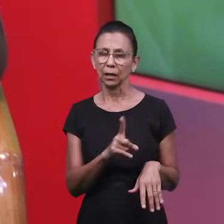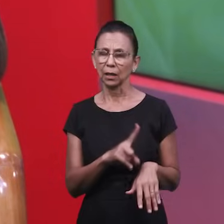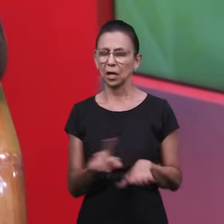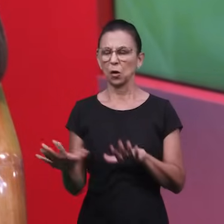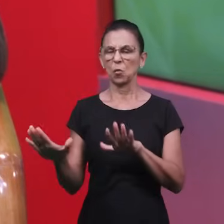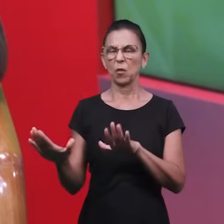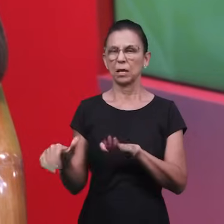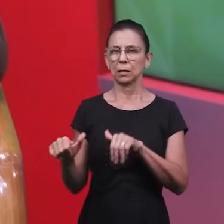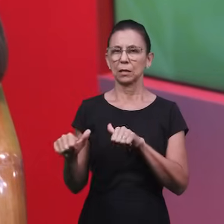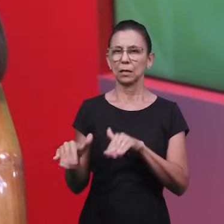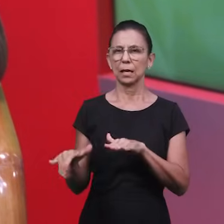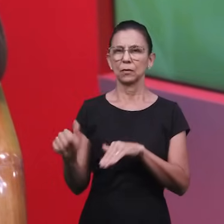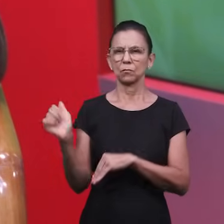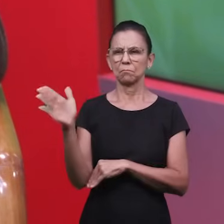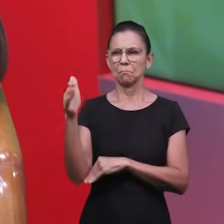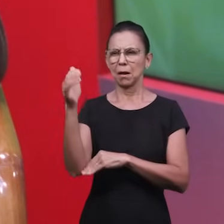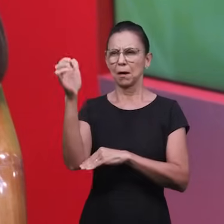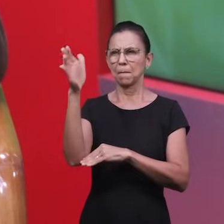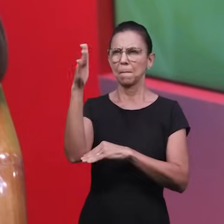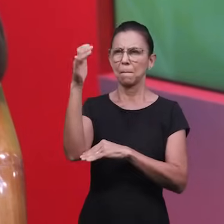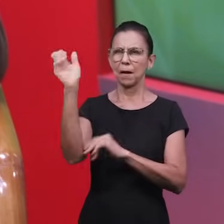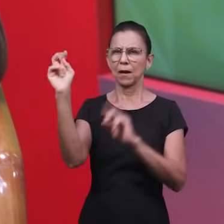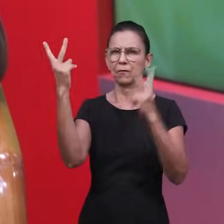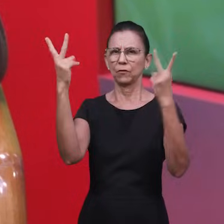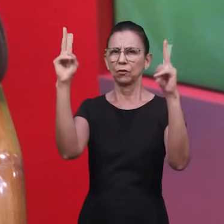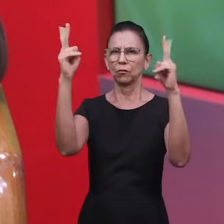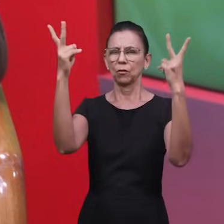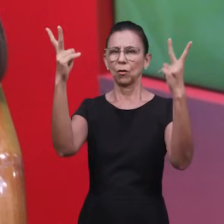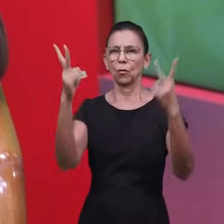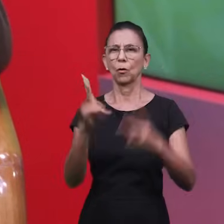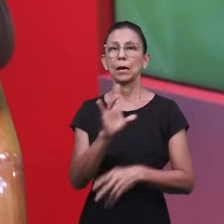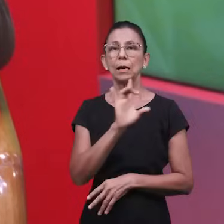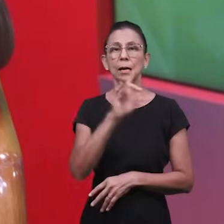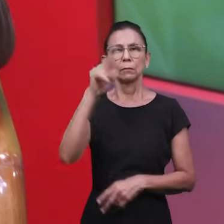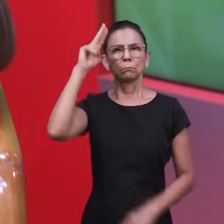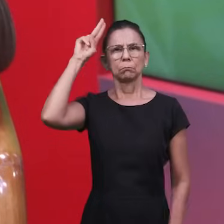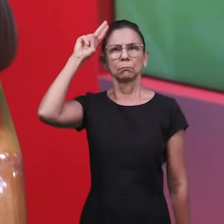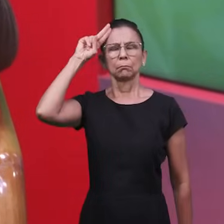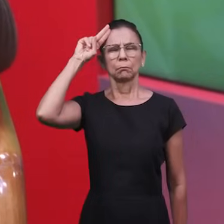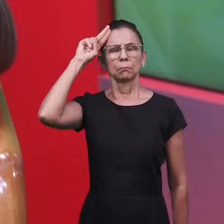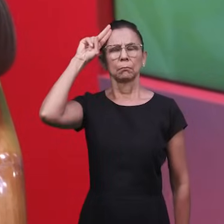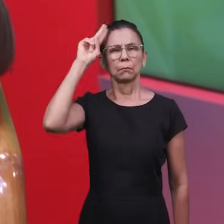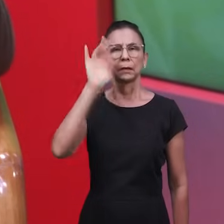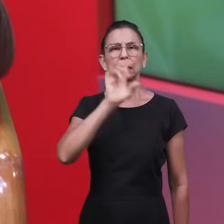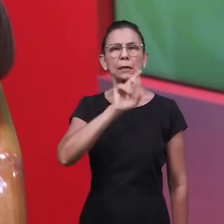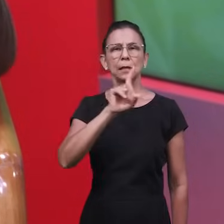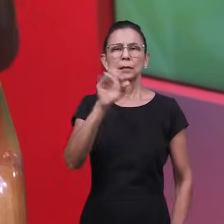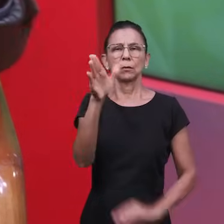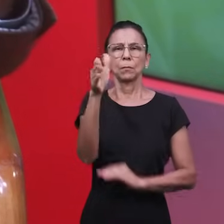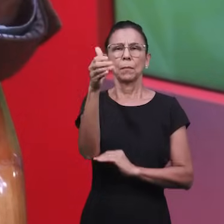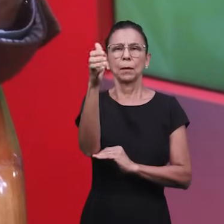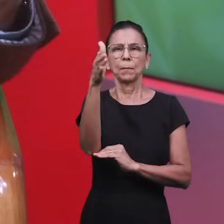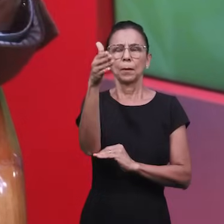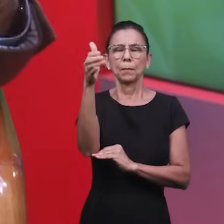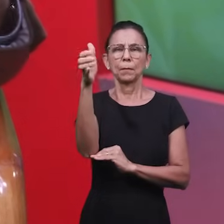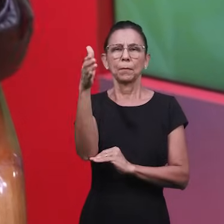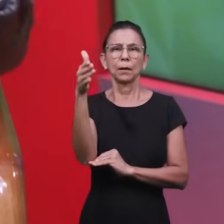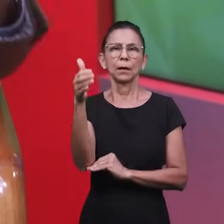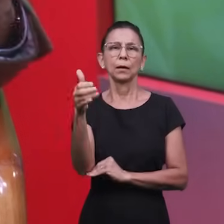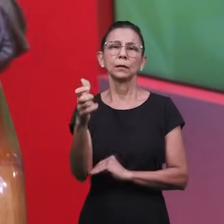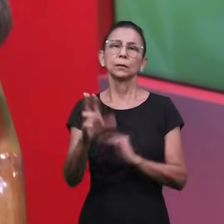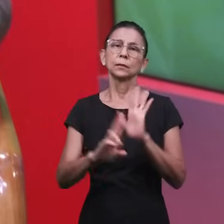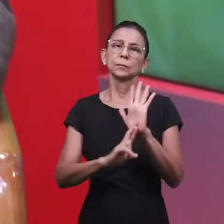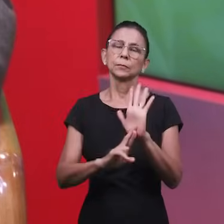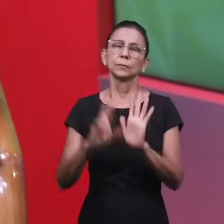de vitória, um exército vitorioso, cada um com a sua bandeira erguida, que é a bandeira da vitória,